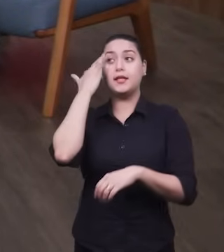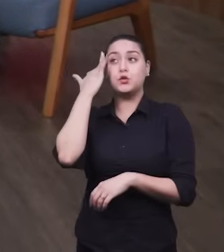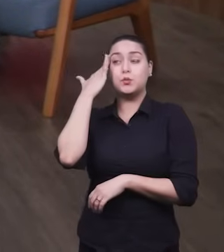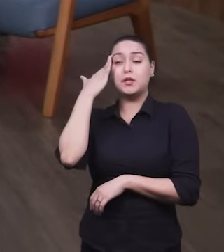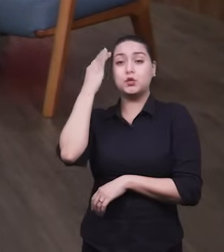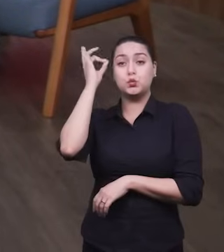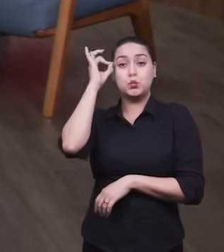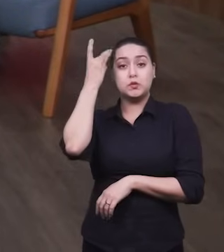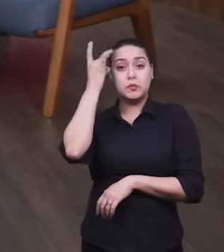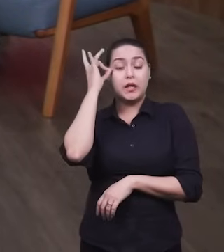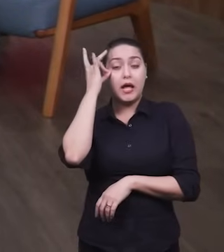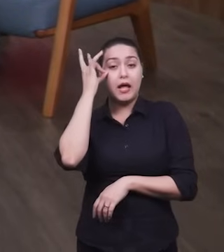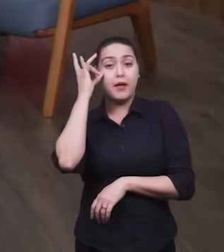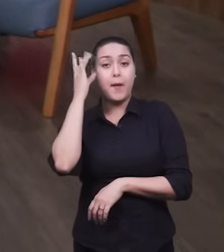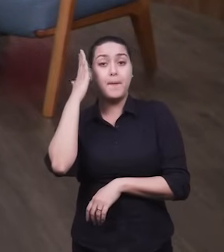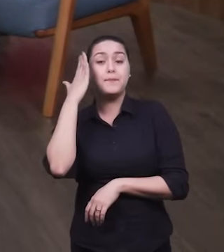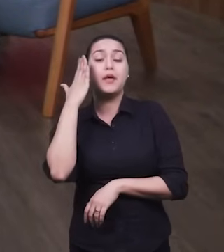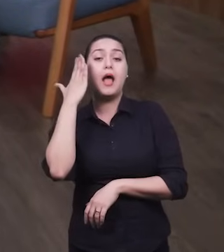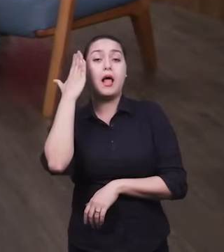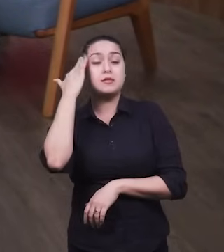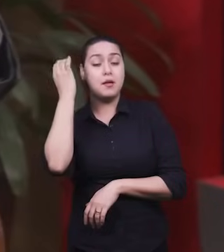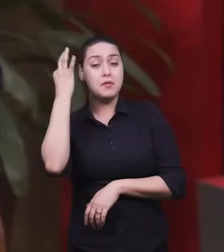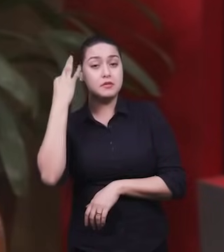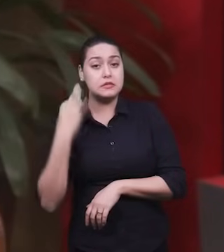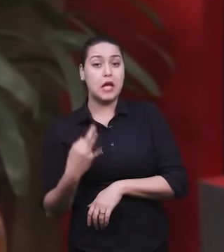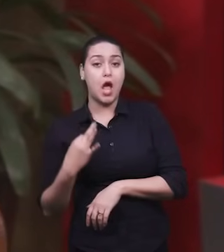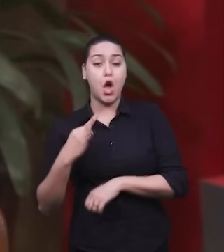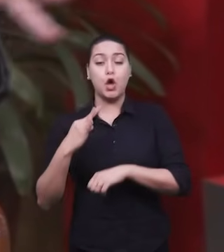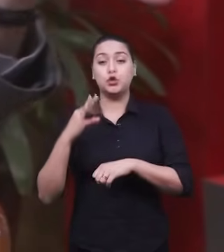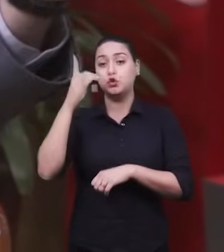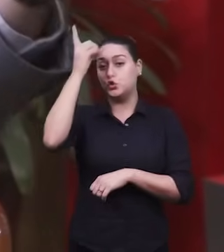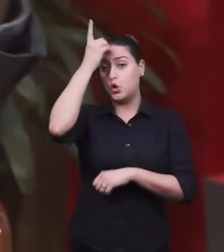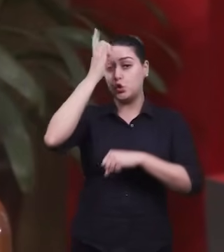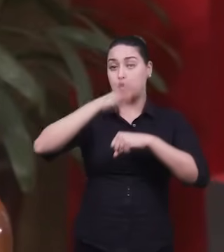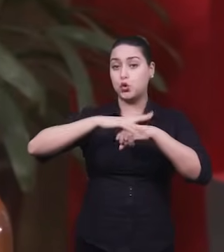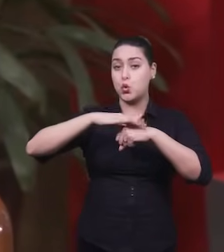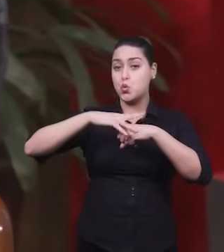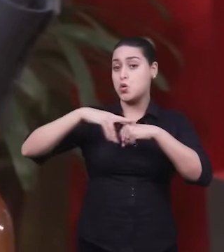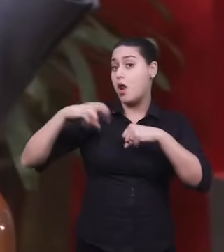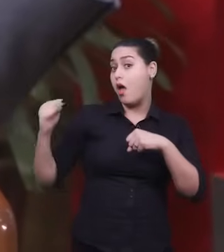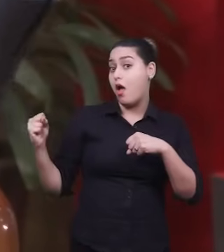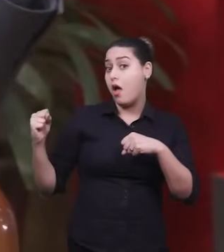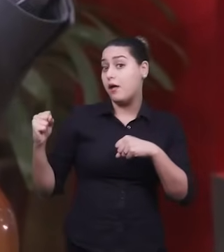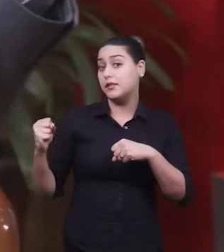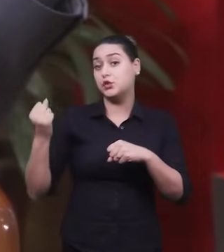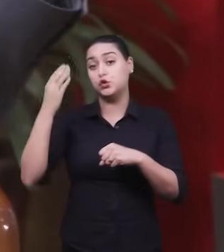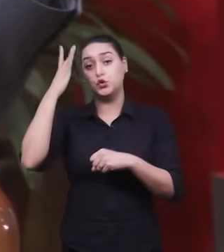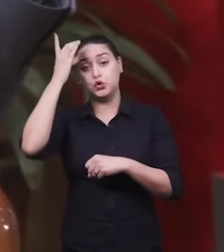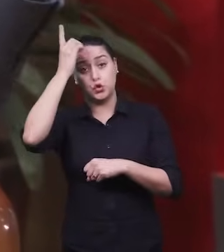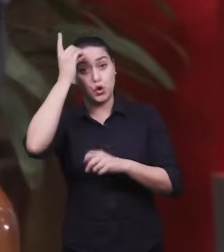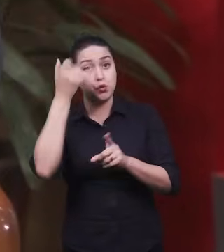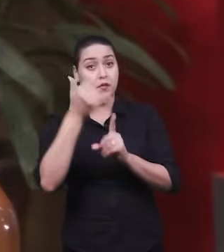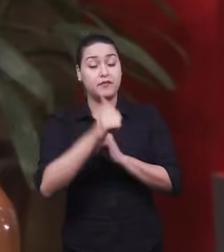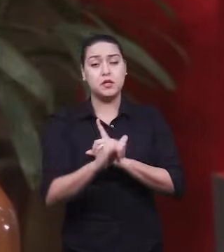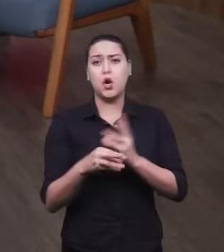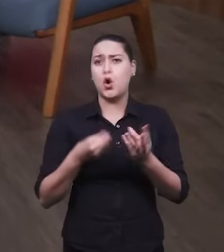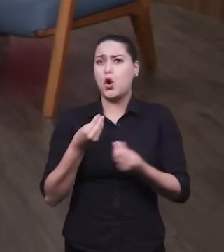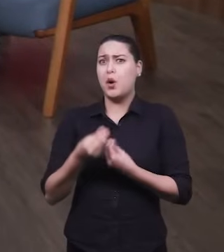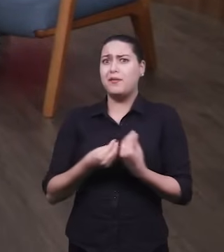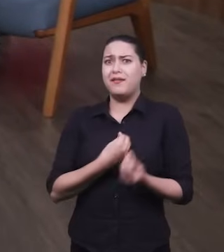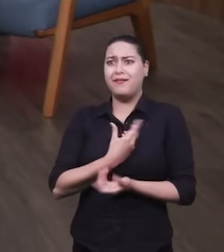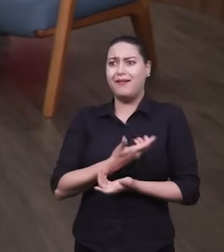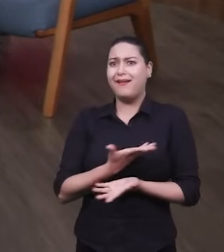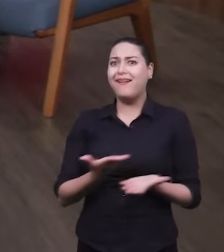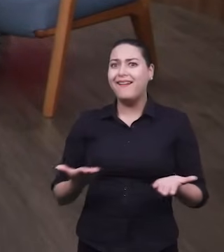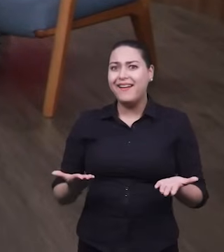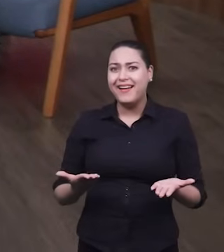de espíritos, a palavra de sabedoria, os dons de curar. Que maravilha, que jardim bonito. Vai. A profecia. Jardim, como é que nós vamos viver sem